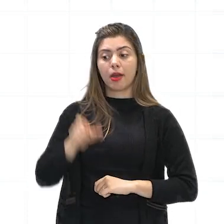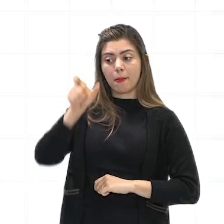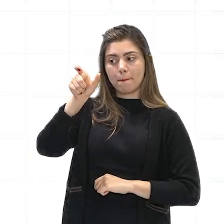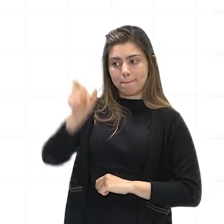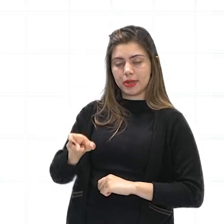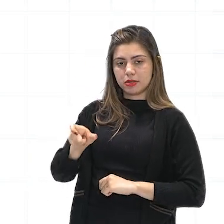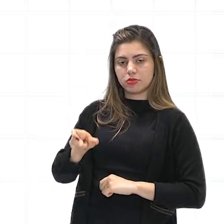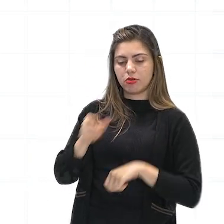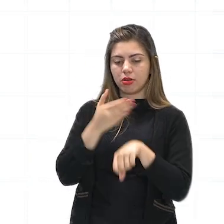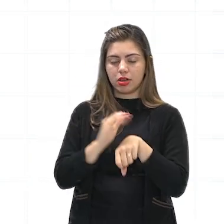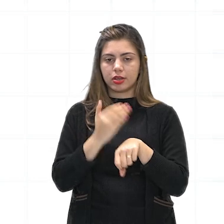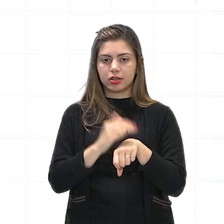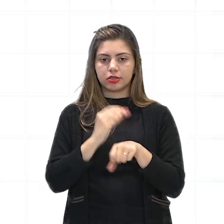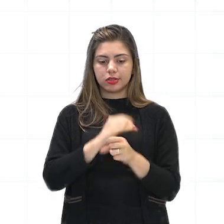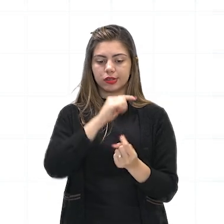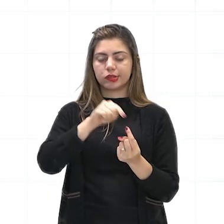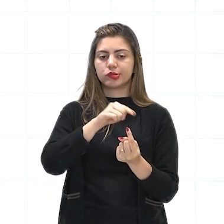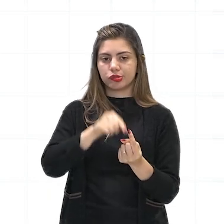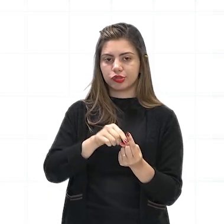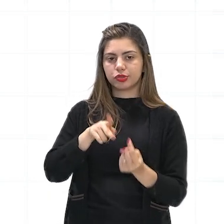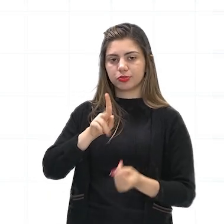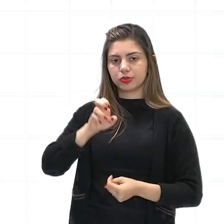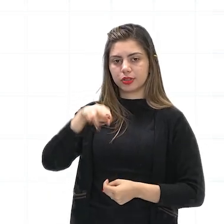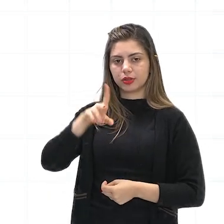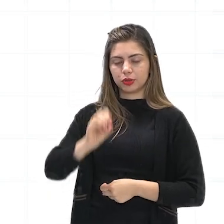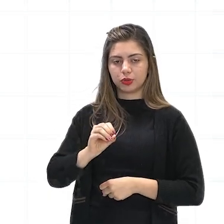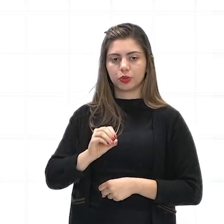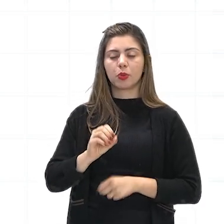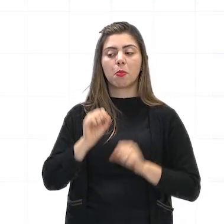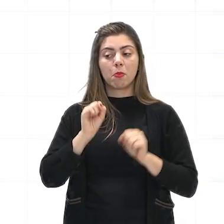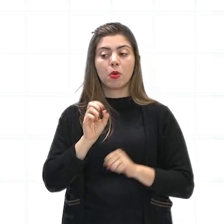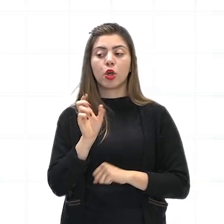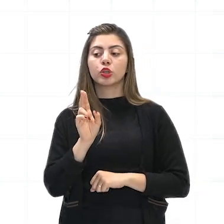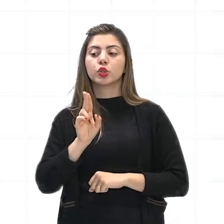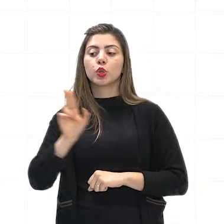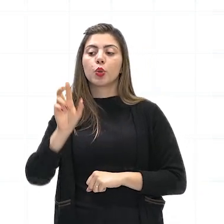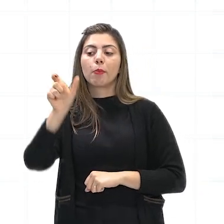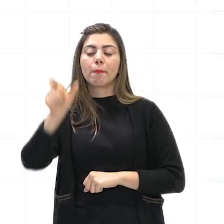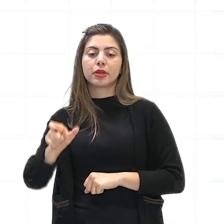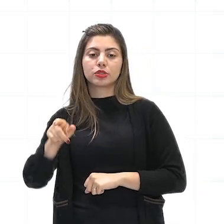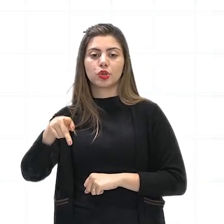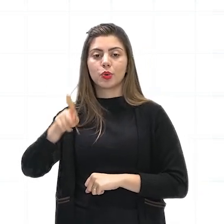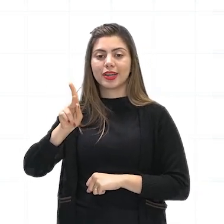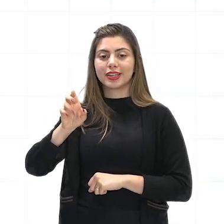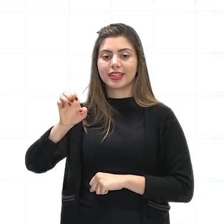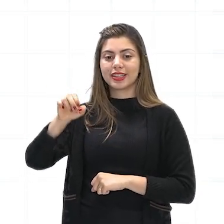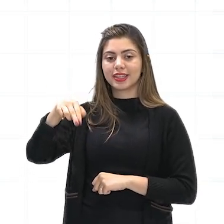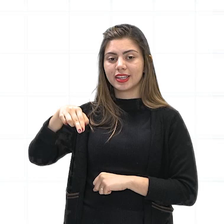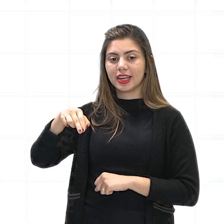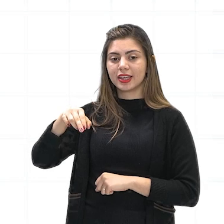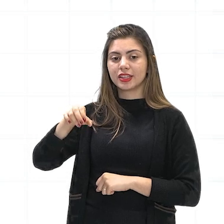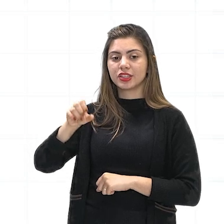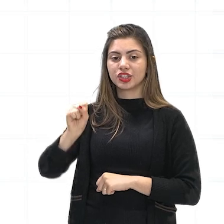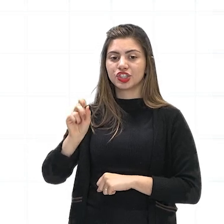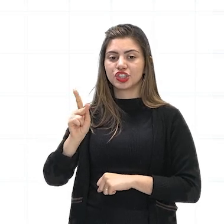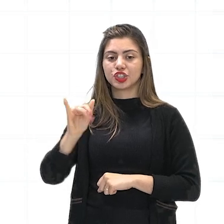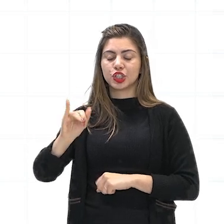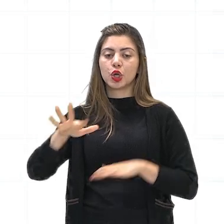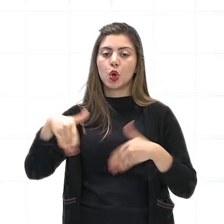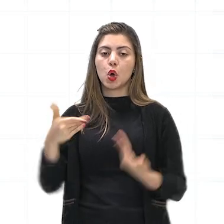ou seja, a pessoa que pratica o Kendo, ela pode ser chamada de Kenshi ou